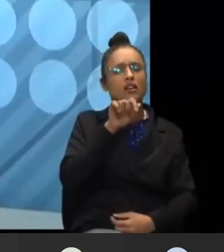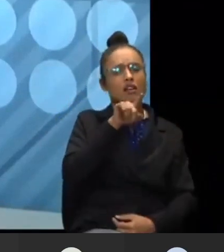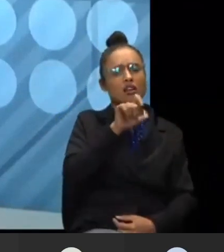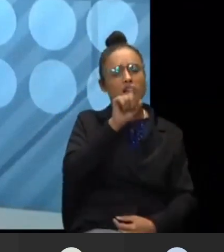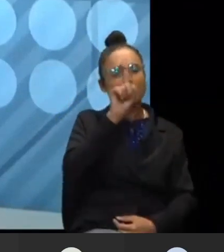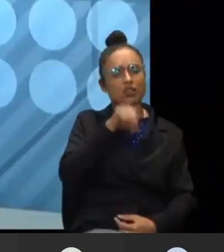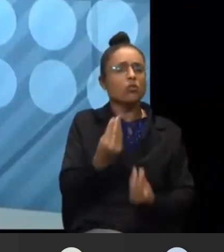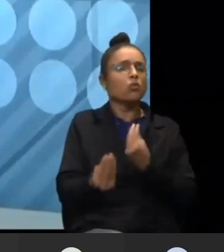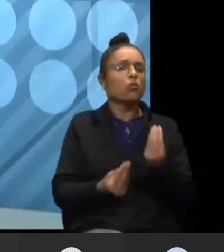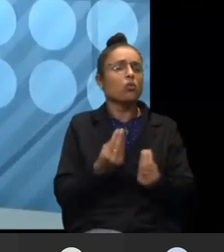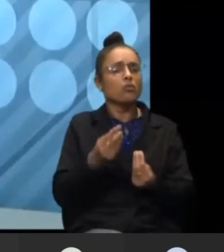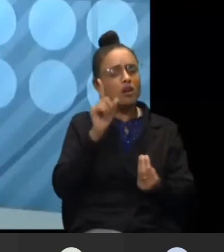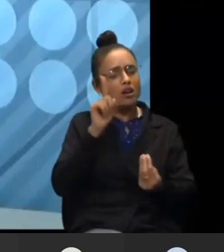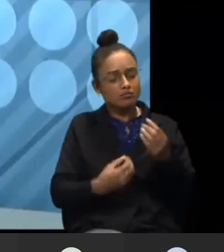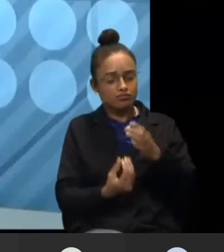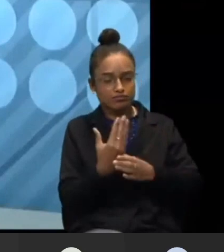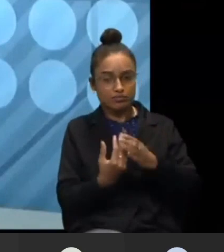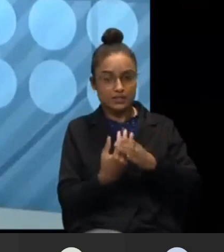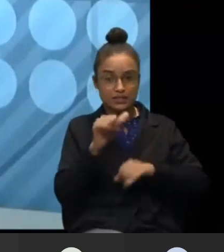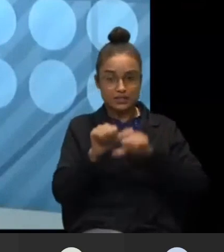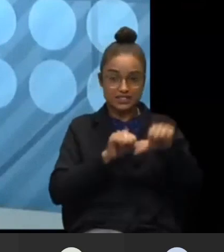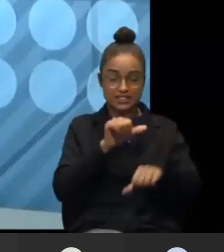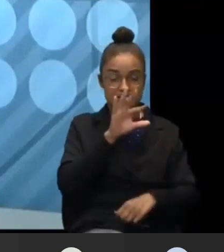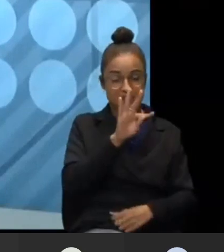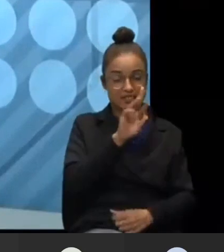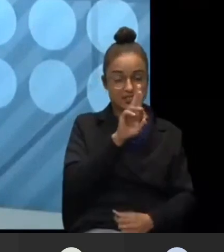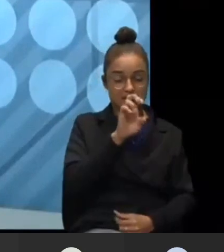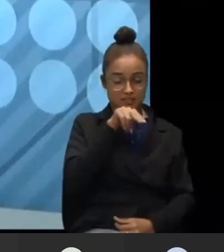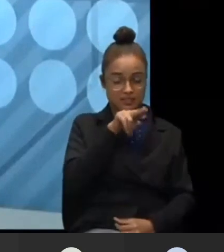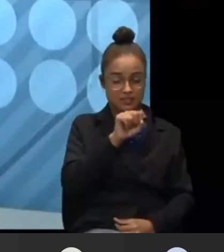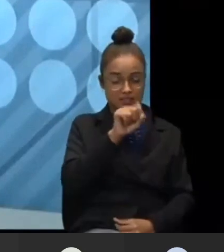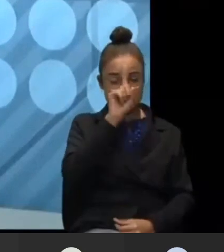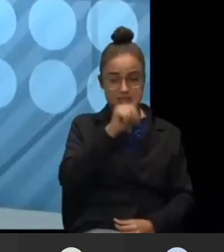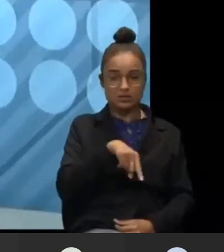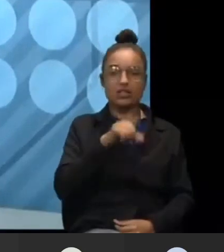graxos trans? Os ácidos graxos trans são ácidos graxos